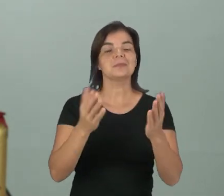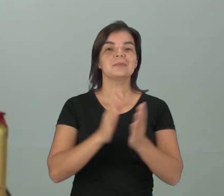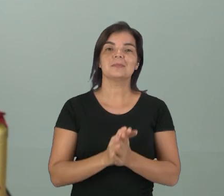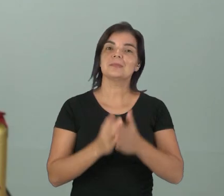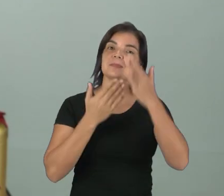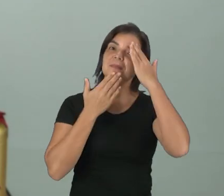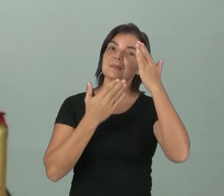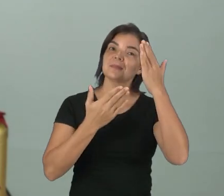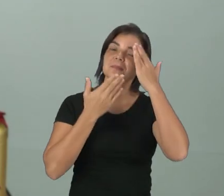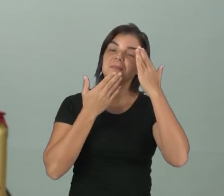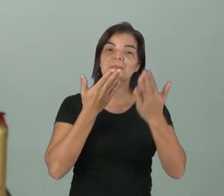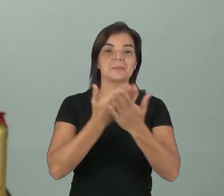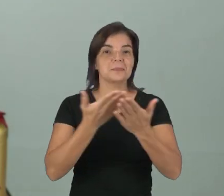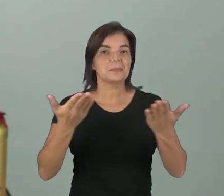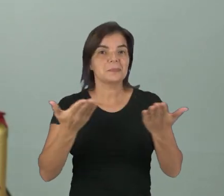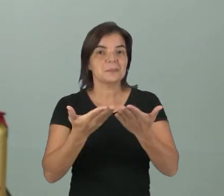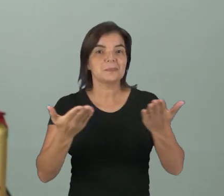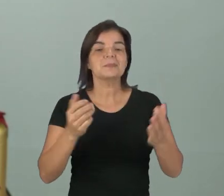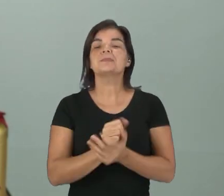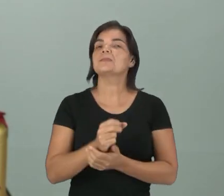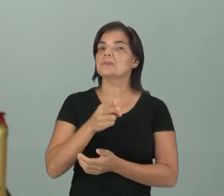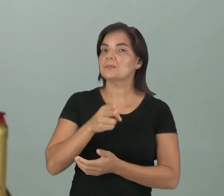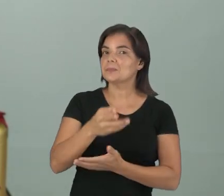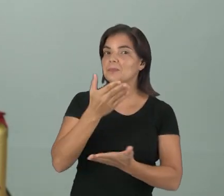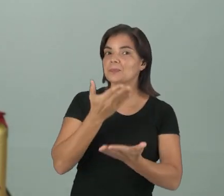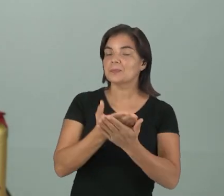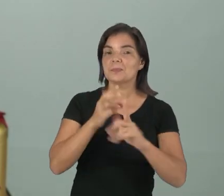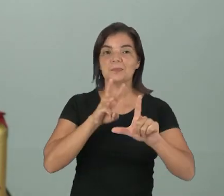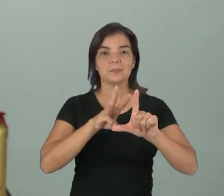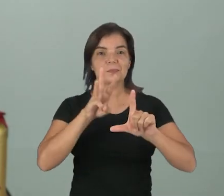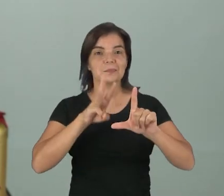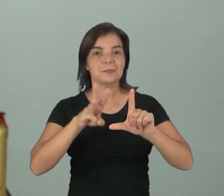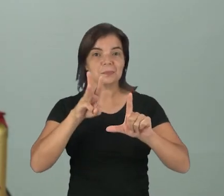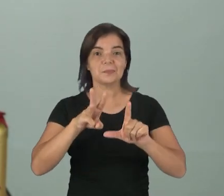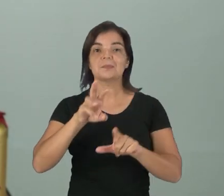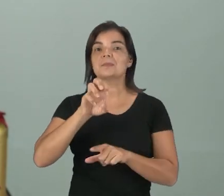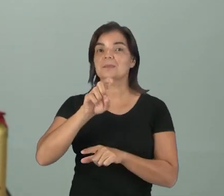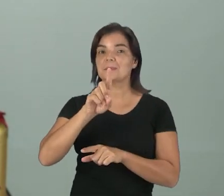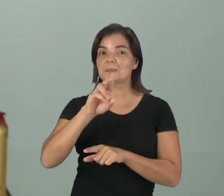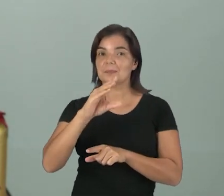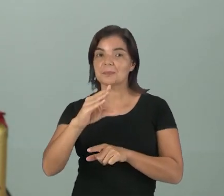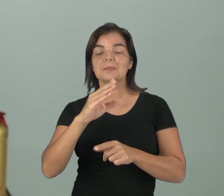quero te agradecer pela aula de hoje. Continue estudando, acessando essa e